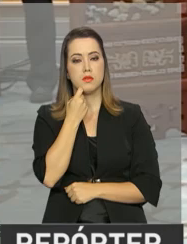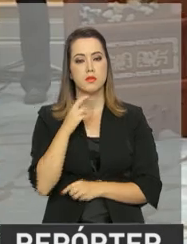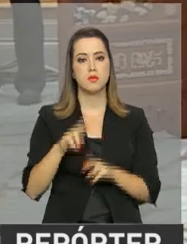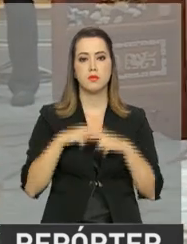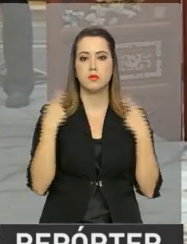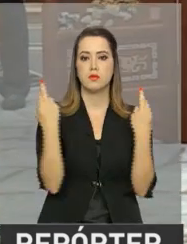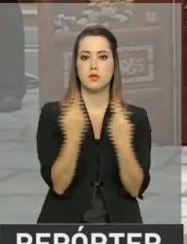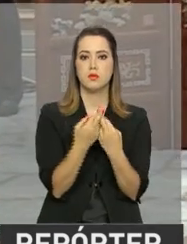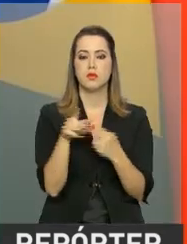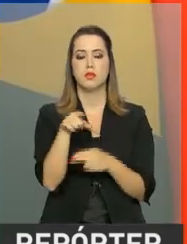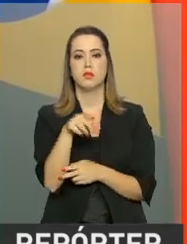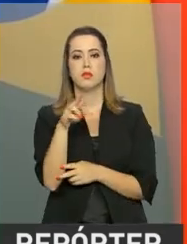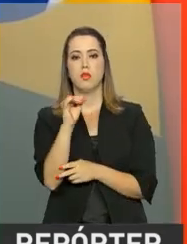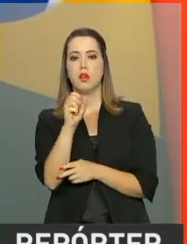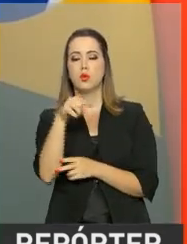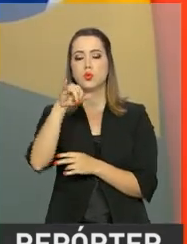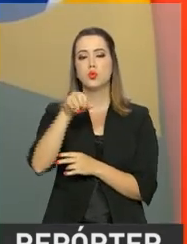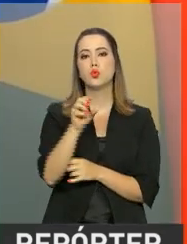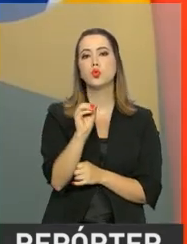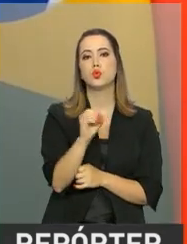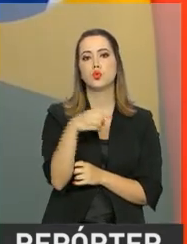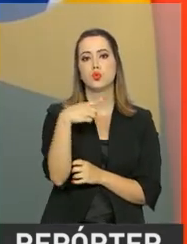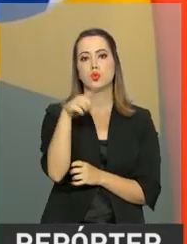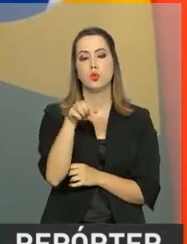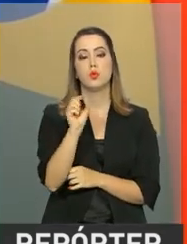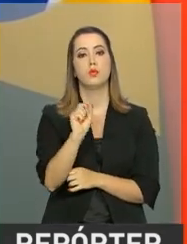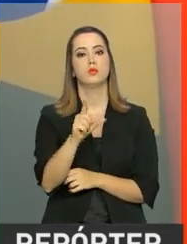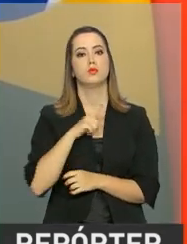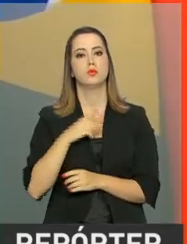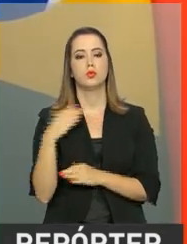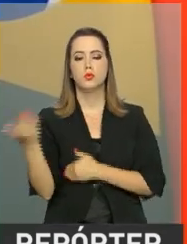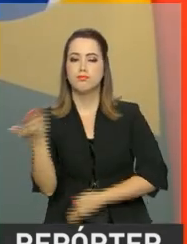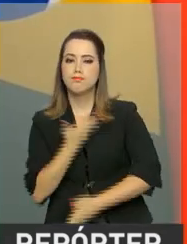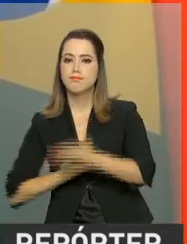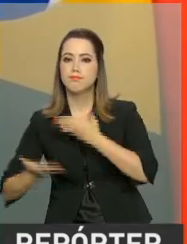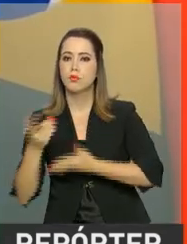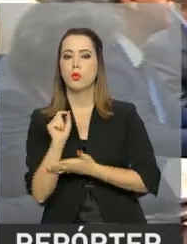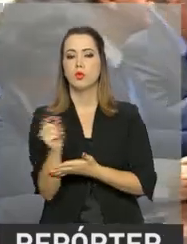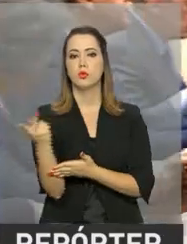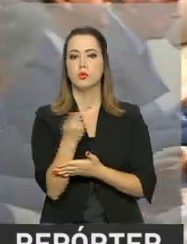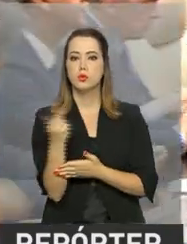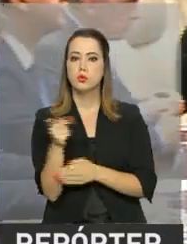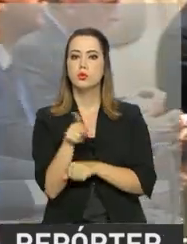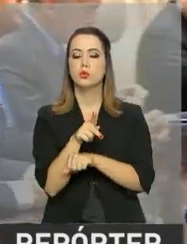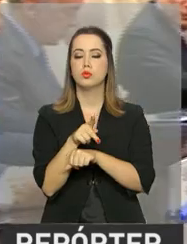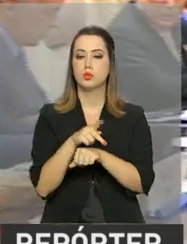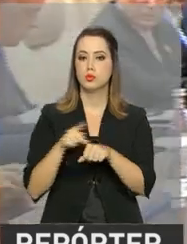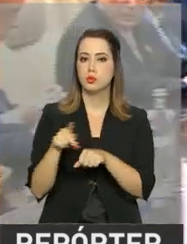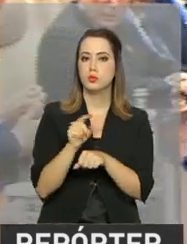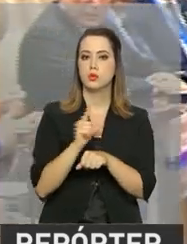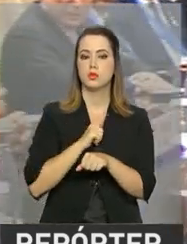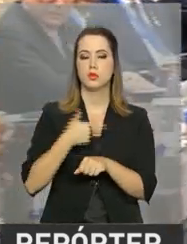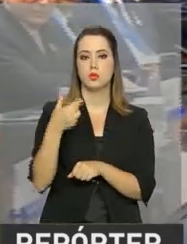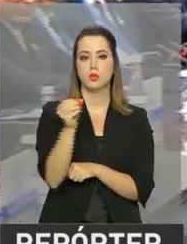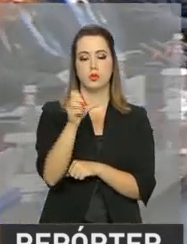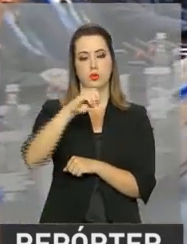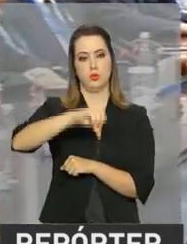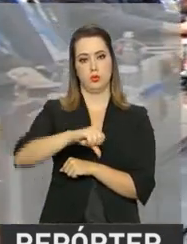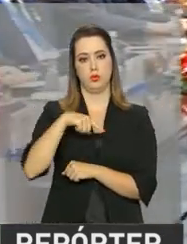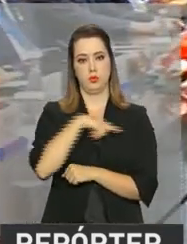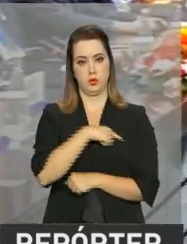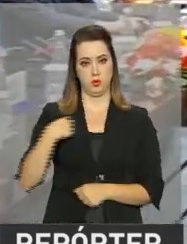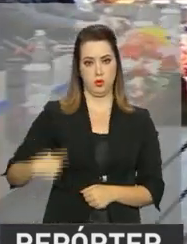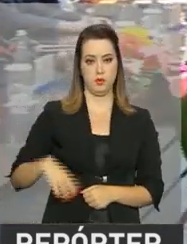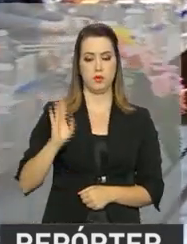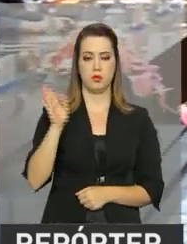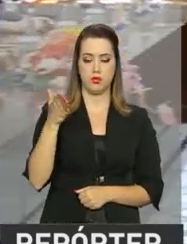na cidade de Hangzhou e conversaram sobre o comércio entre os dois países. Desde 2009, a China é o maior parceiro comercial do Brasil